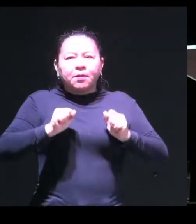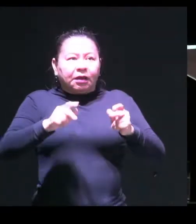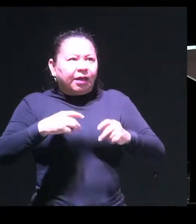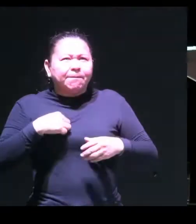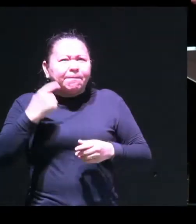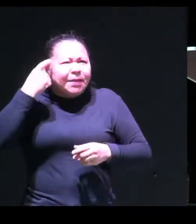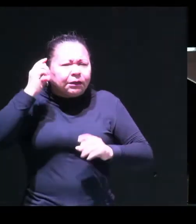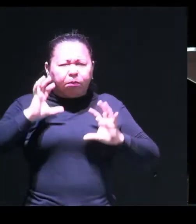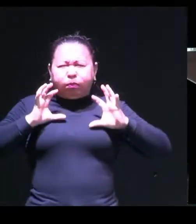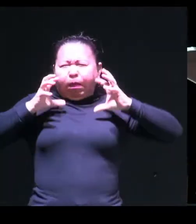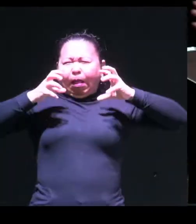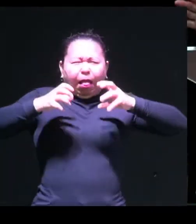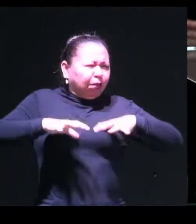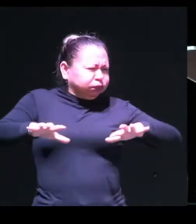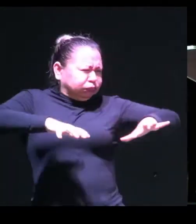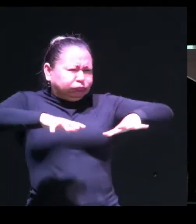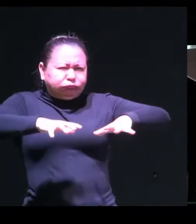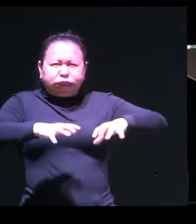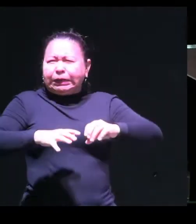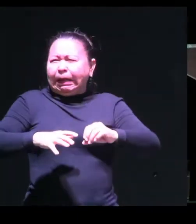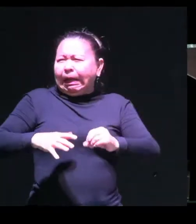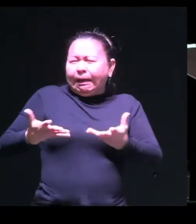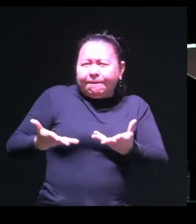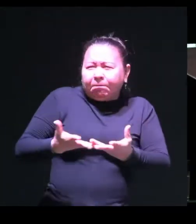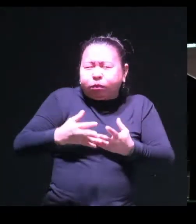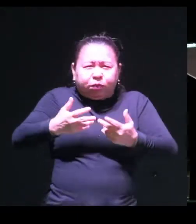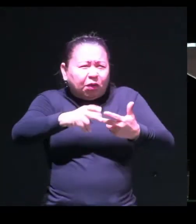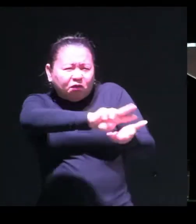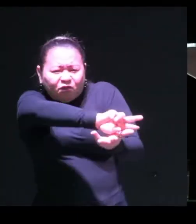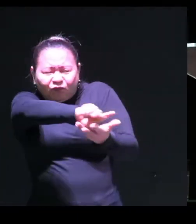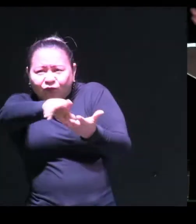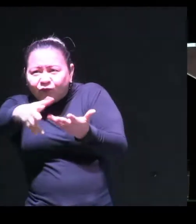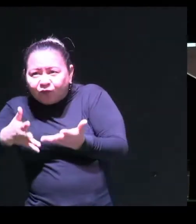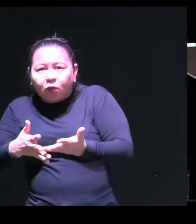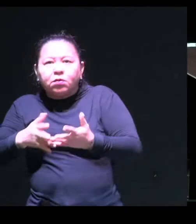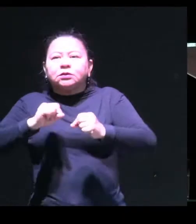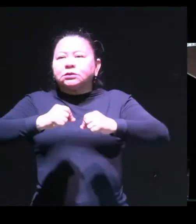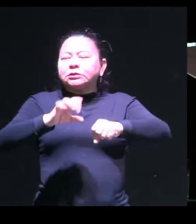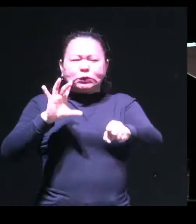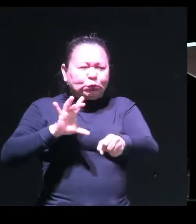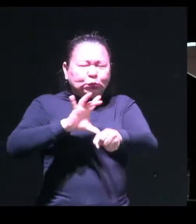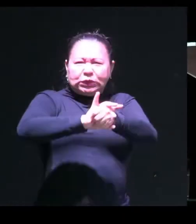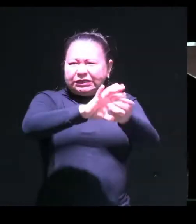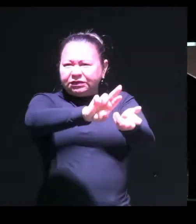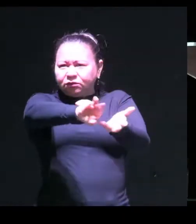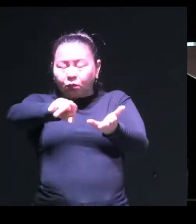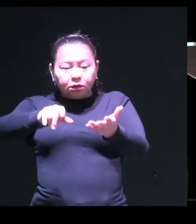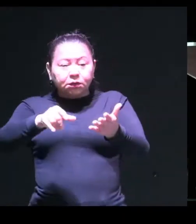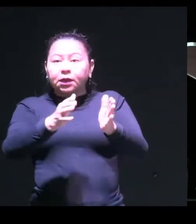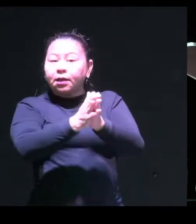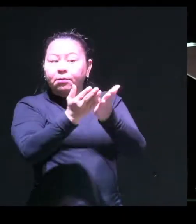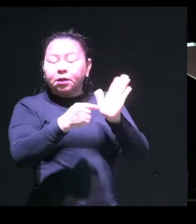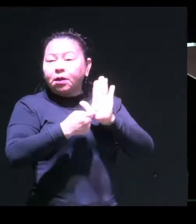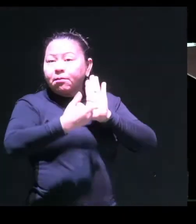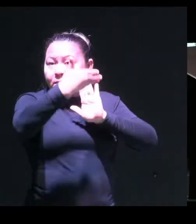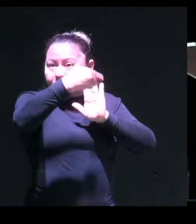monstros, terremotos, pestes e tantas coisas que a Bíblia menciona.